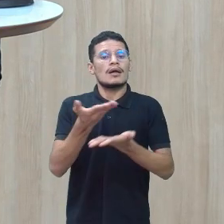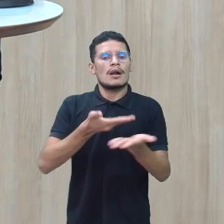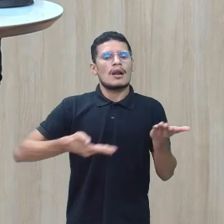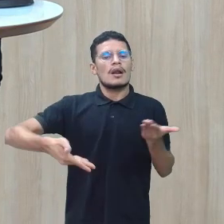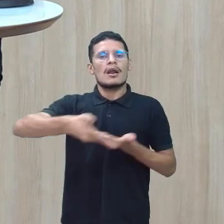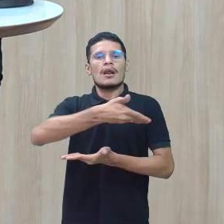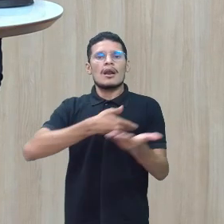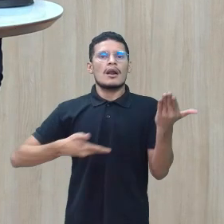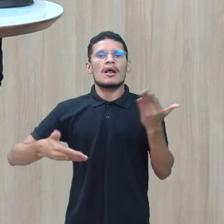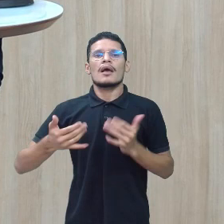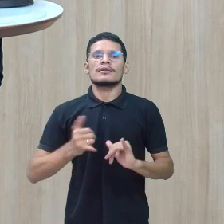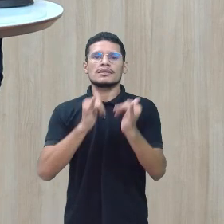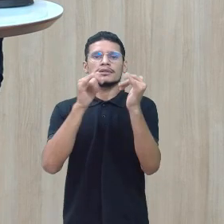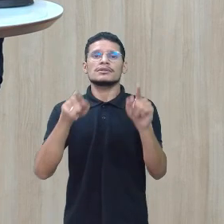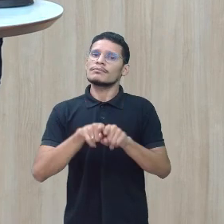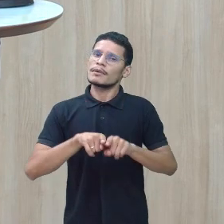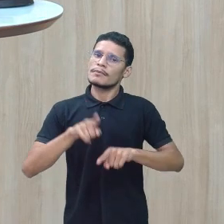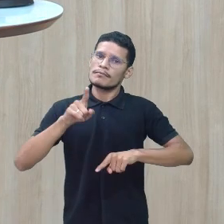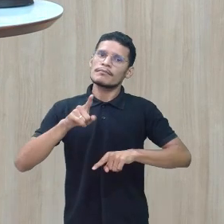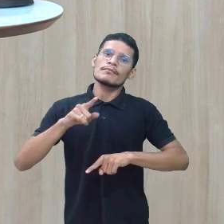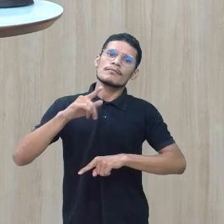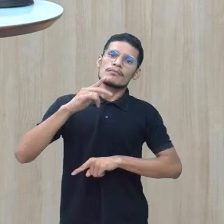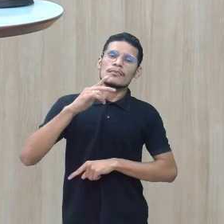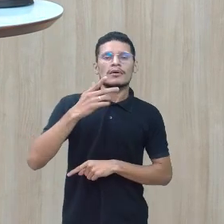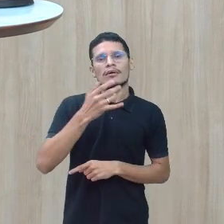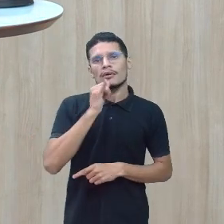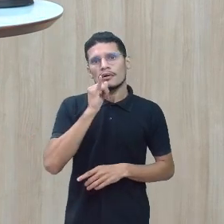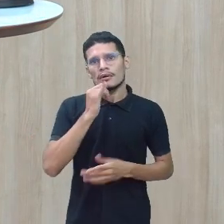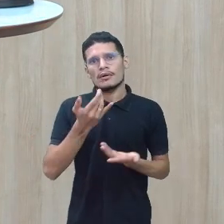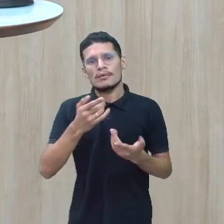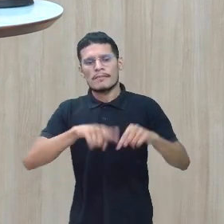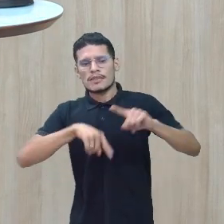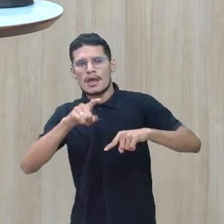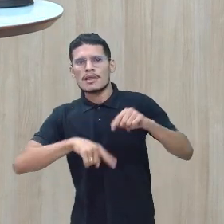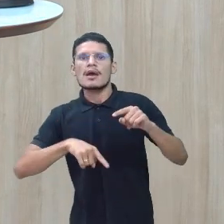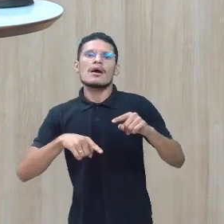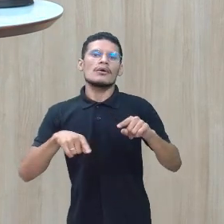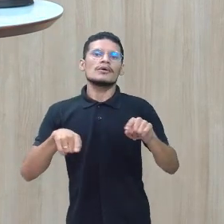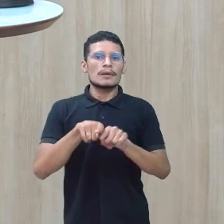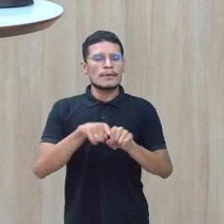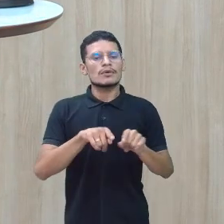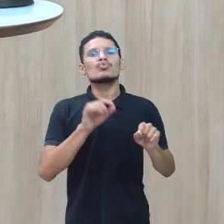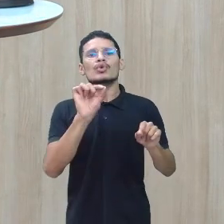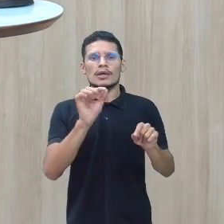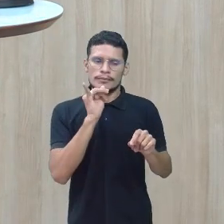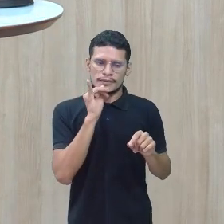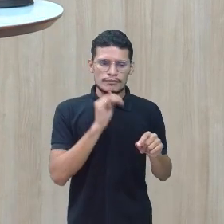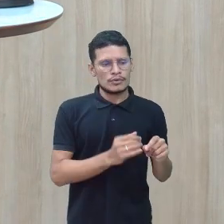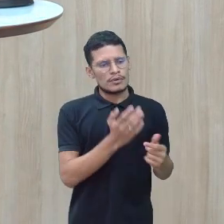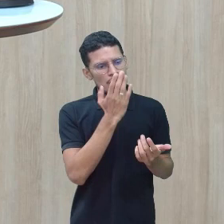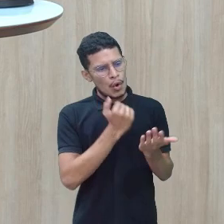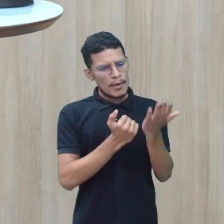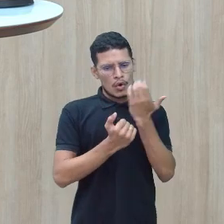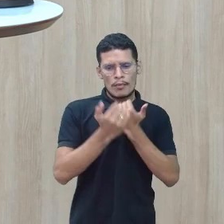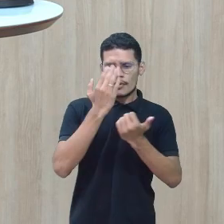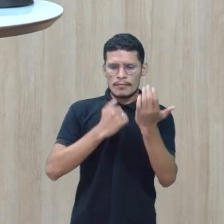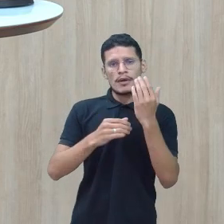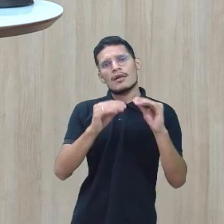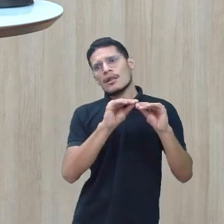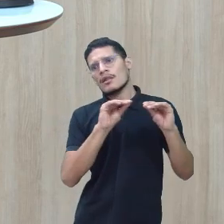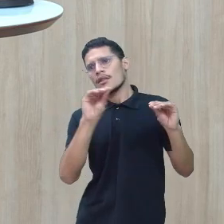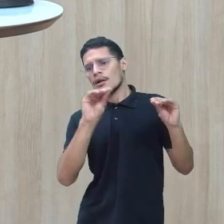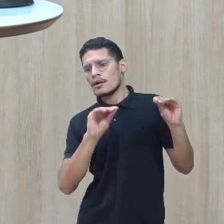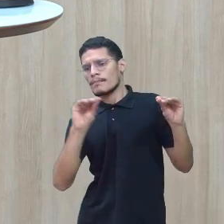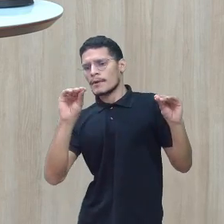energia e matéria. Então, os consumidores, eles vão passando de um para o outro esse fluxo de energia que eles